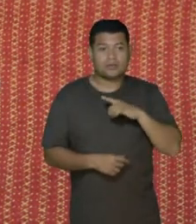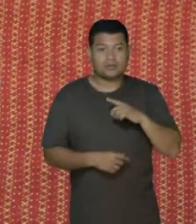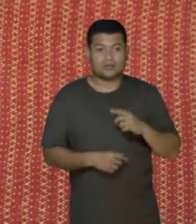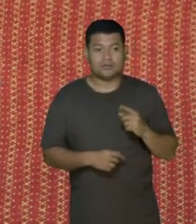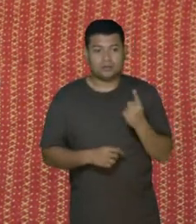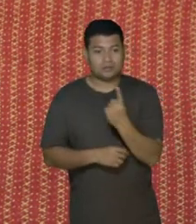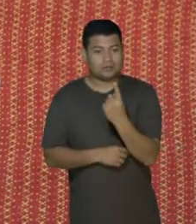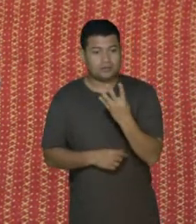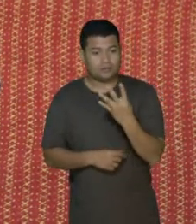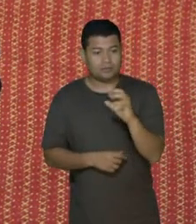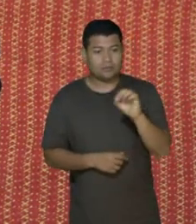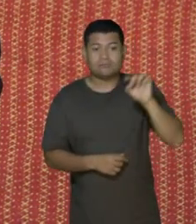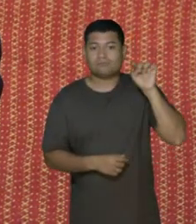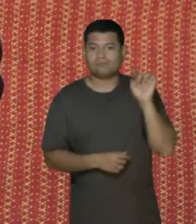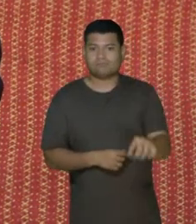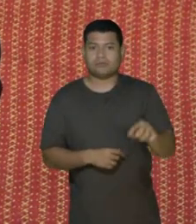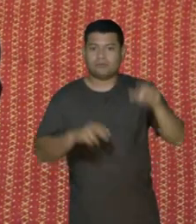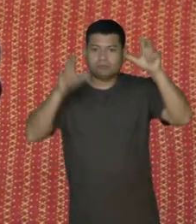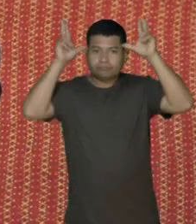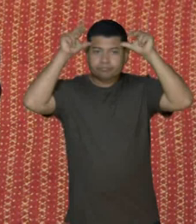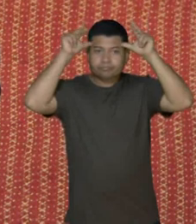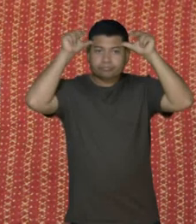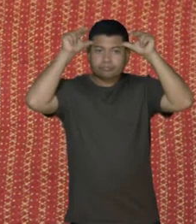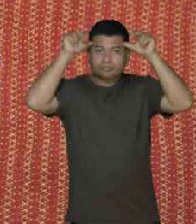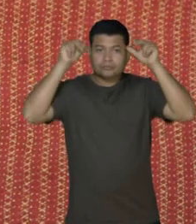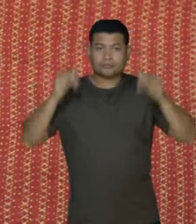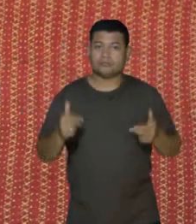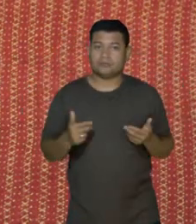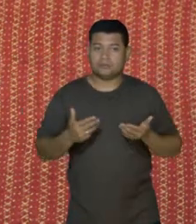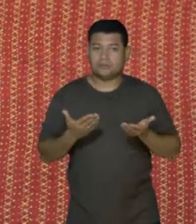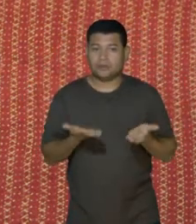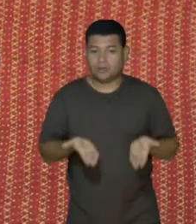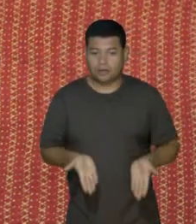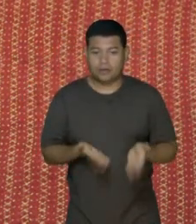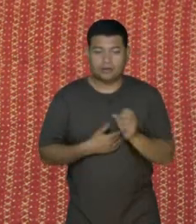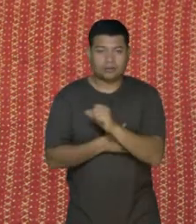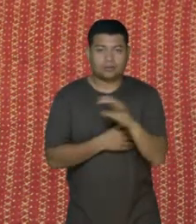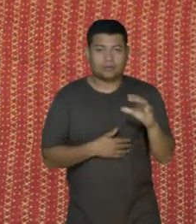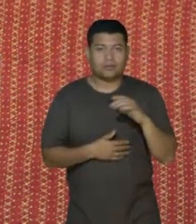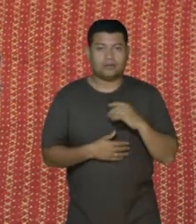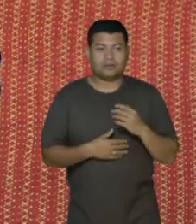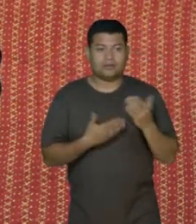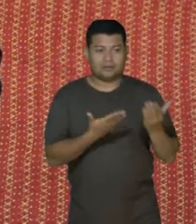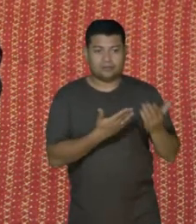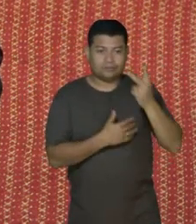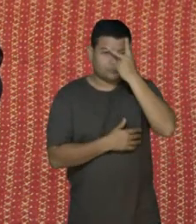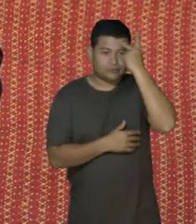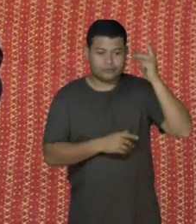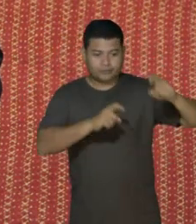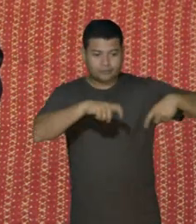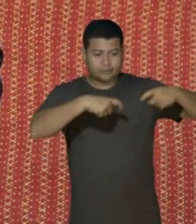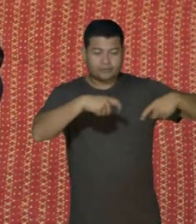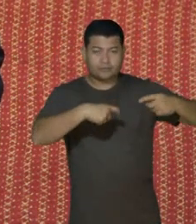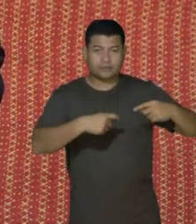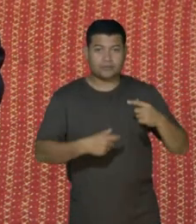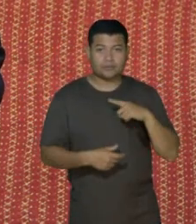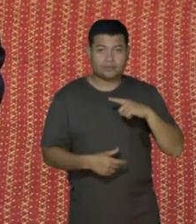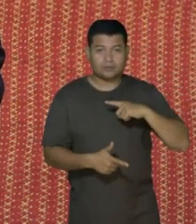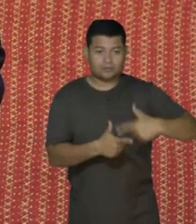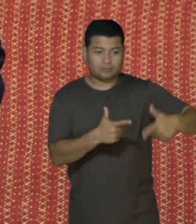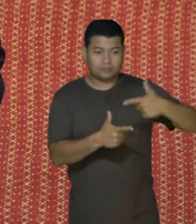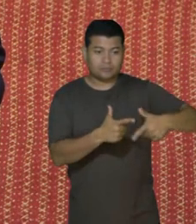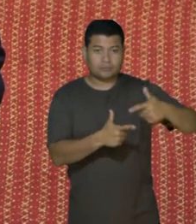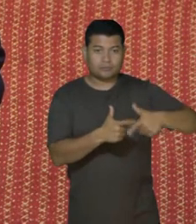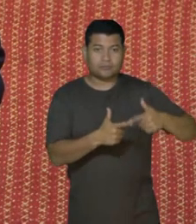Catarina. E o agricultor, quando o animal tem um problema